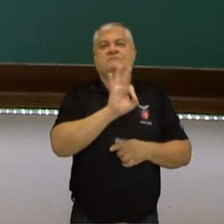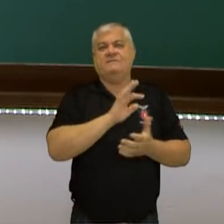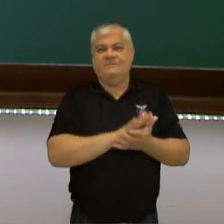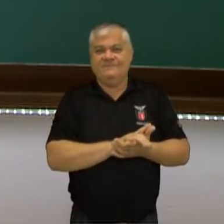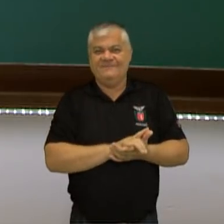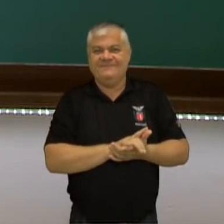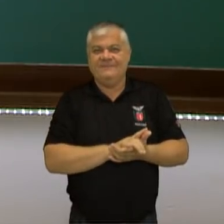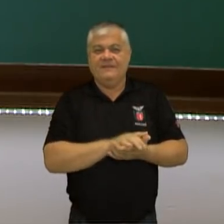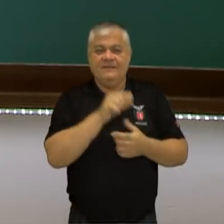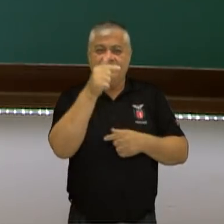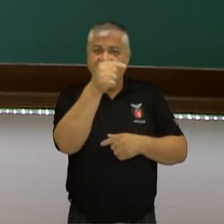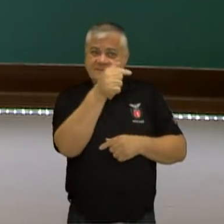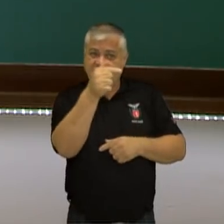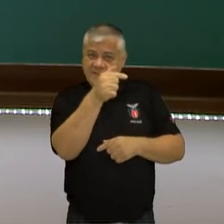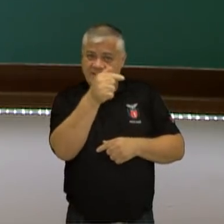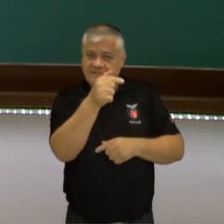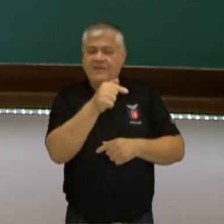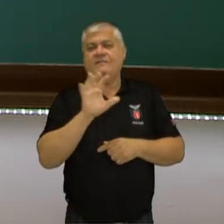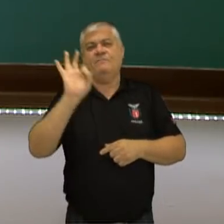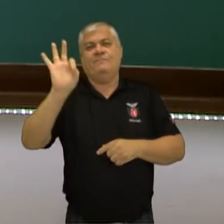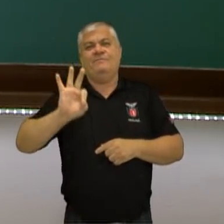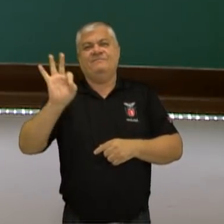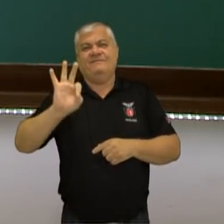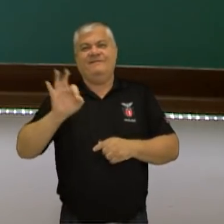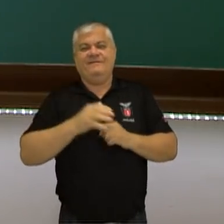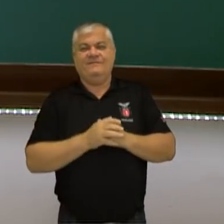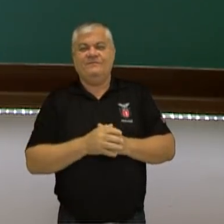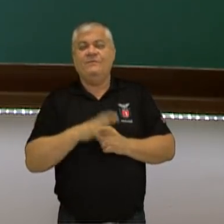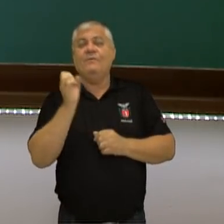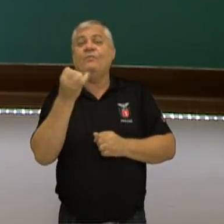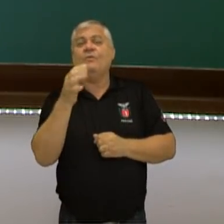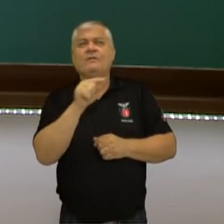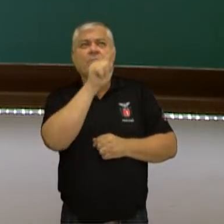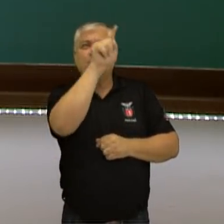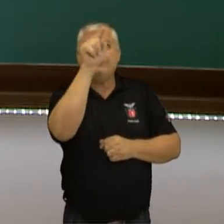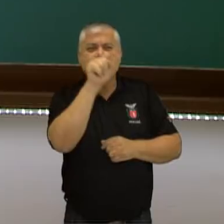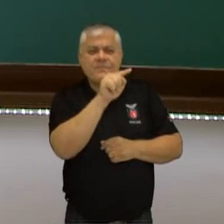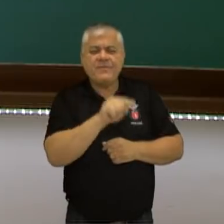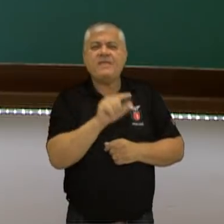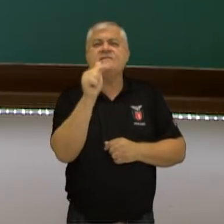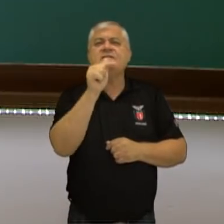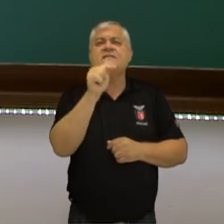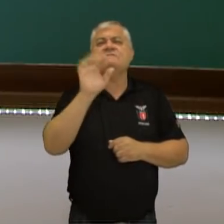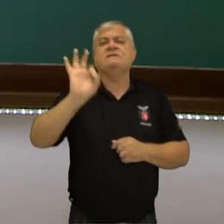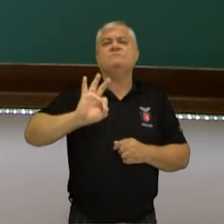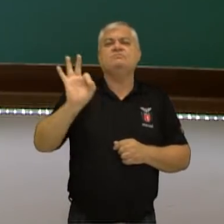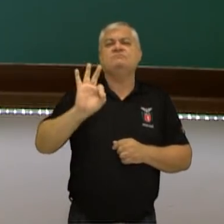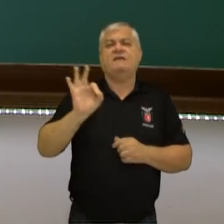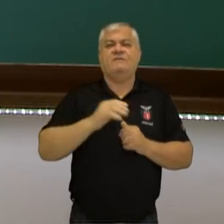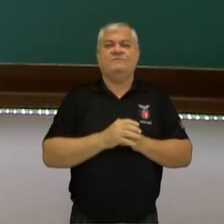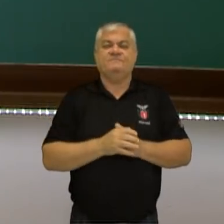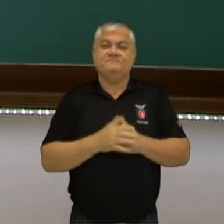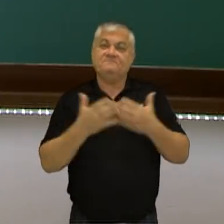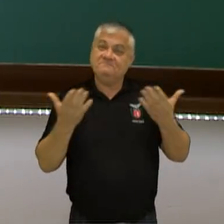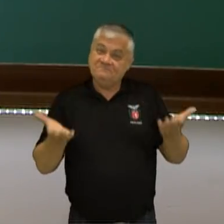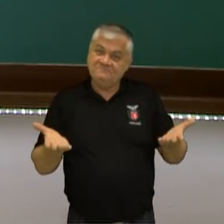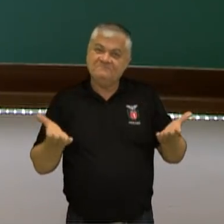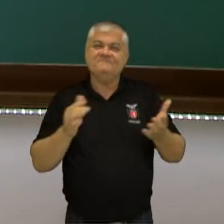porcentagem. Basta você contar quantas partes você quer. Nesse caso, 77 quadradinhos é 77 sobre 100, que